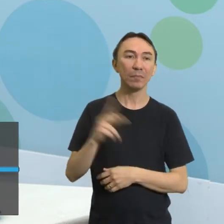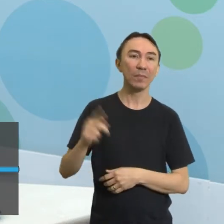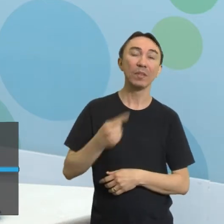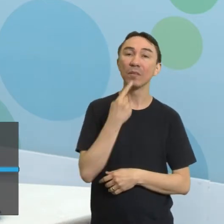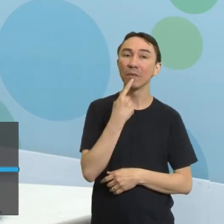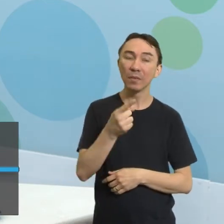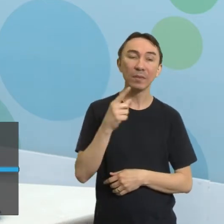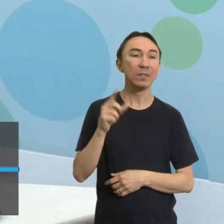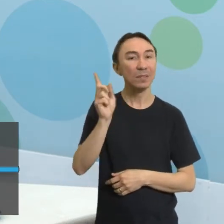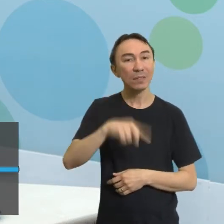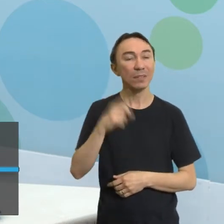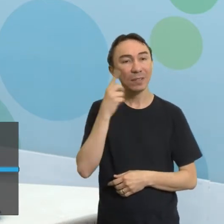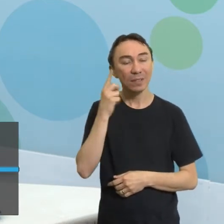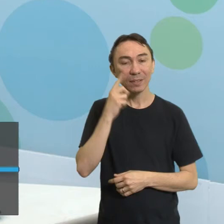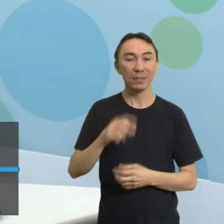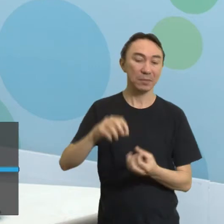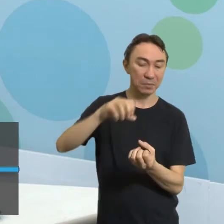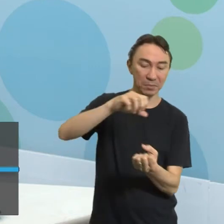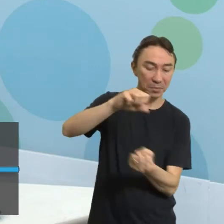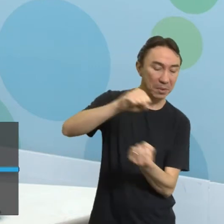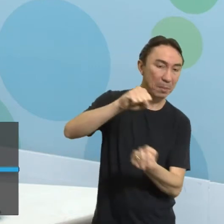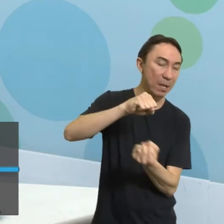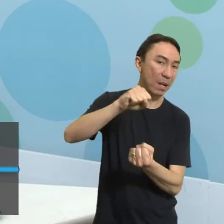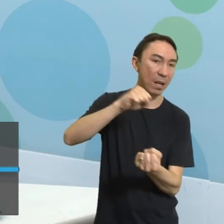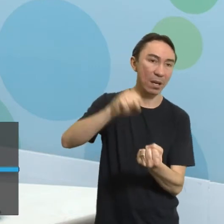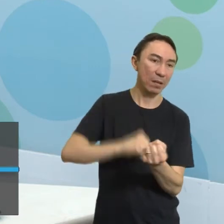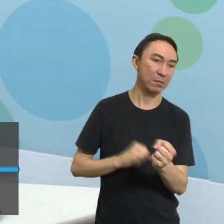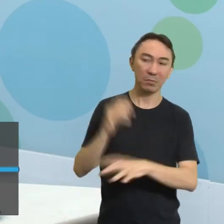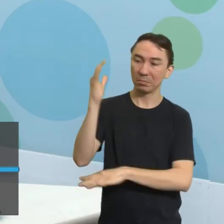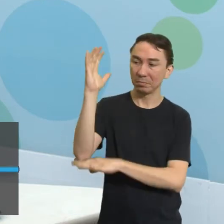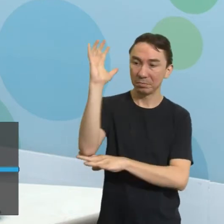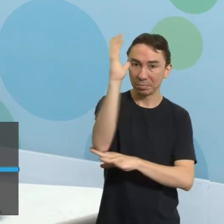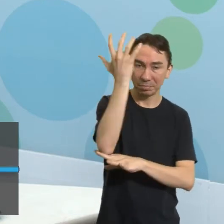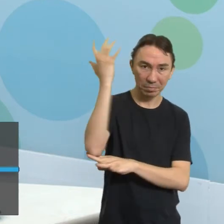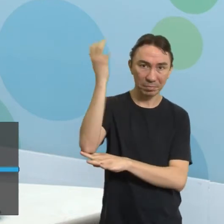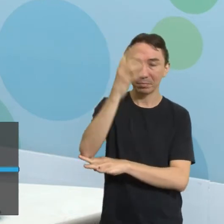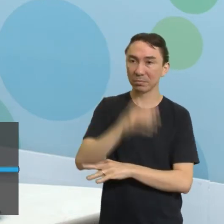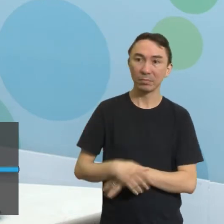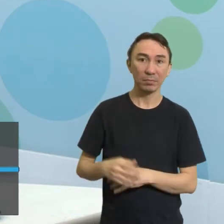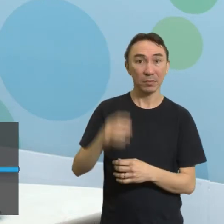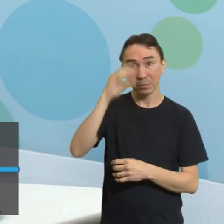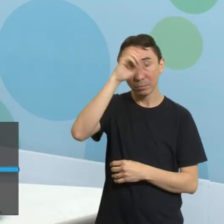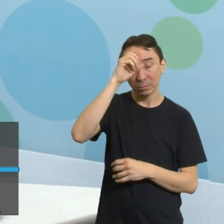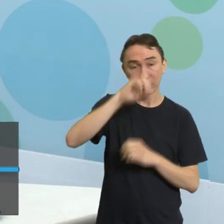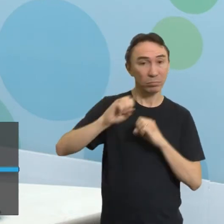da sustentabilidade, né? A professora